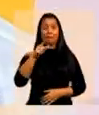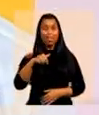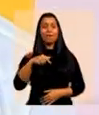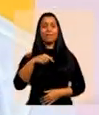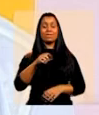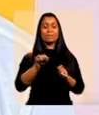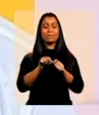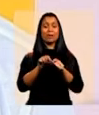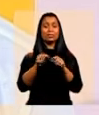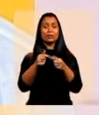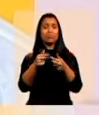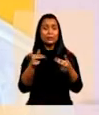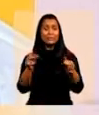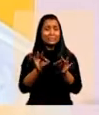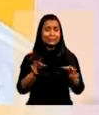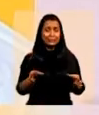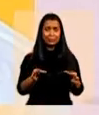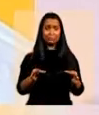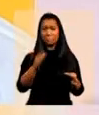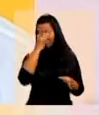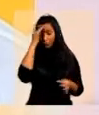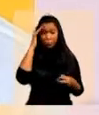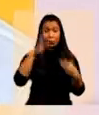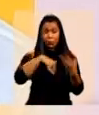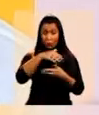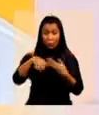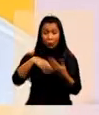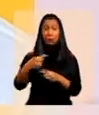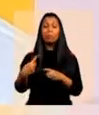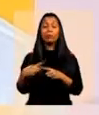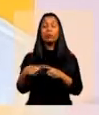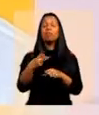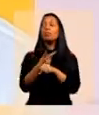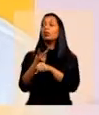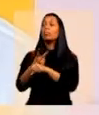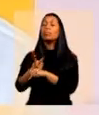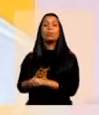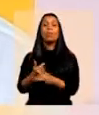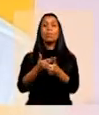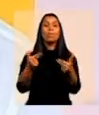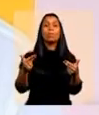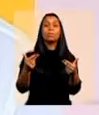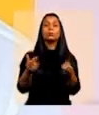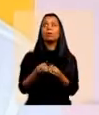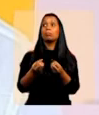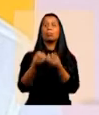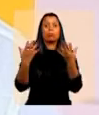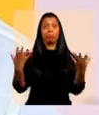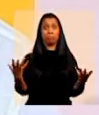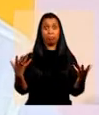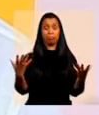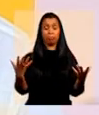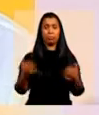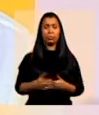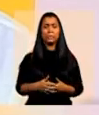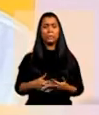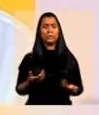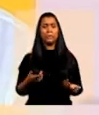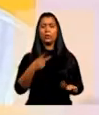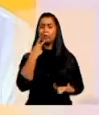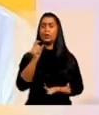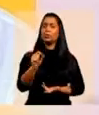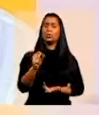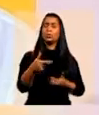acredito, é fazer o simples, né? As pessoas, elas se enrolam ou não fazem, porque elas ficam procurando fórmulas mágicas ou coisas mirabolantes. O